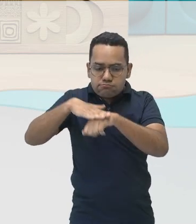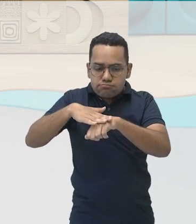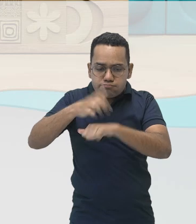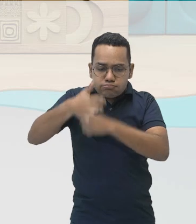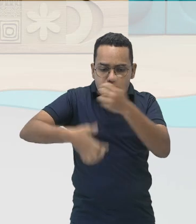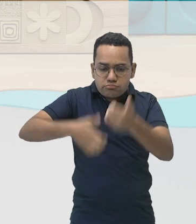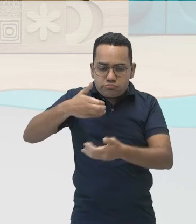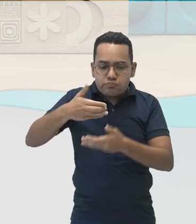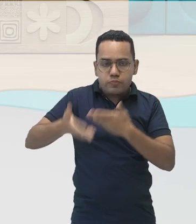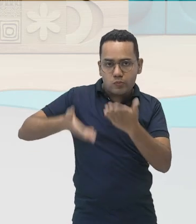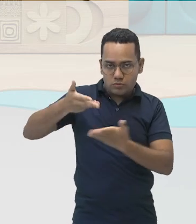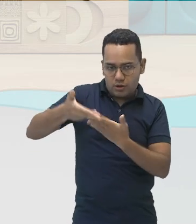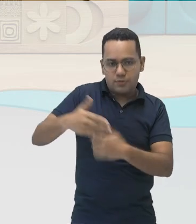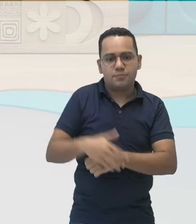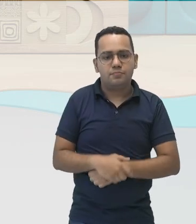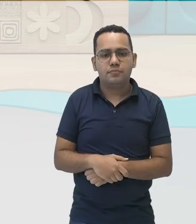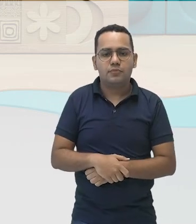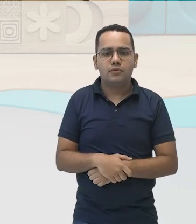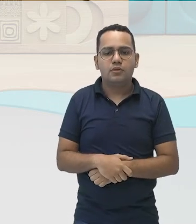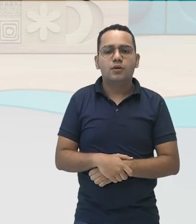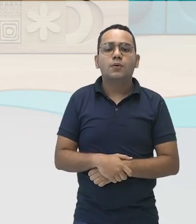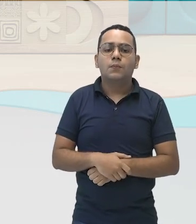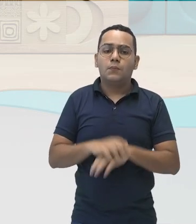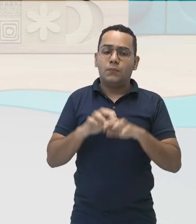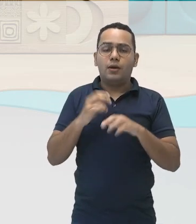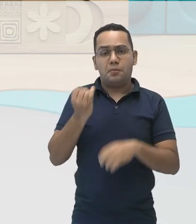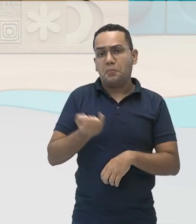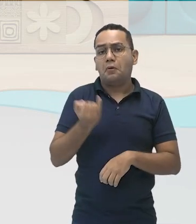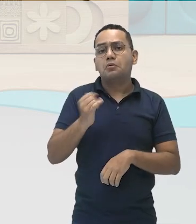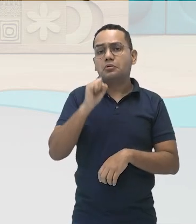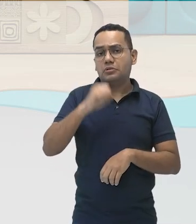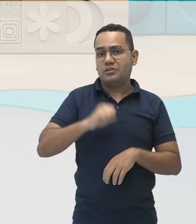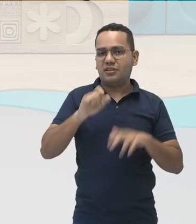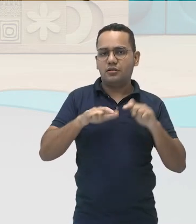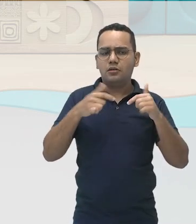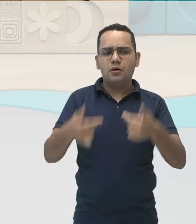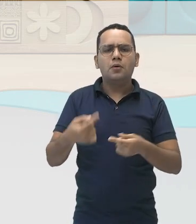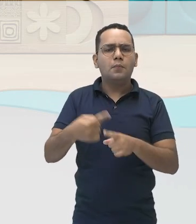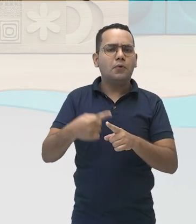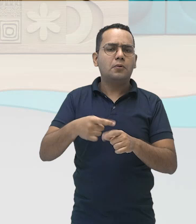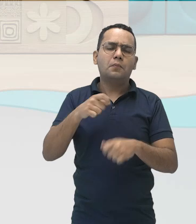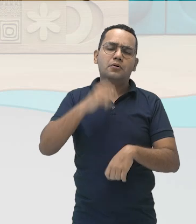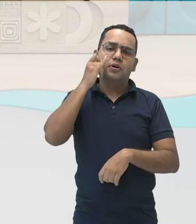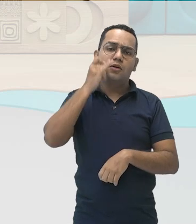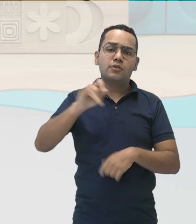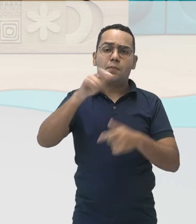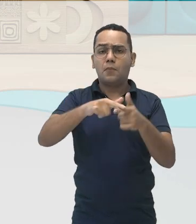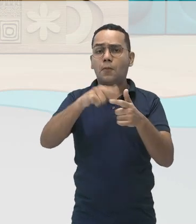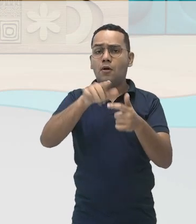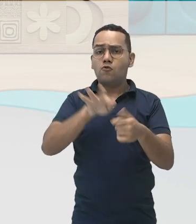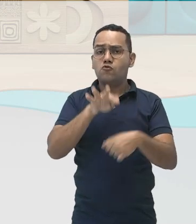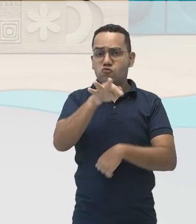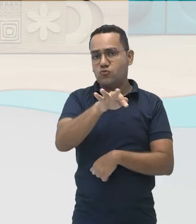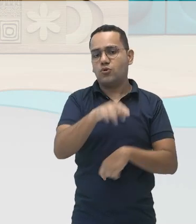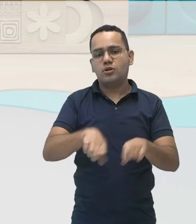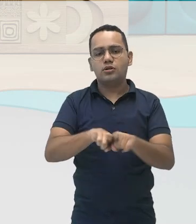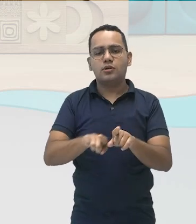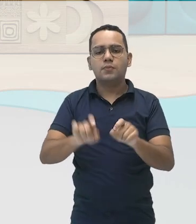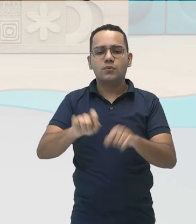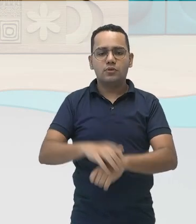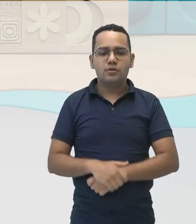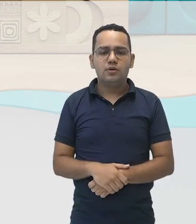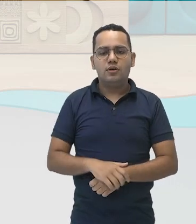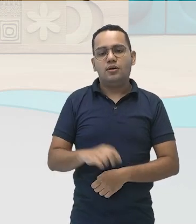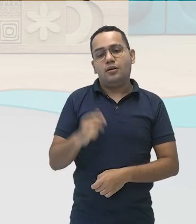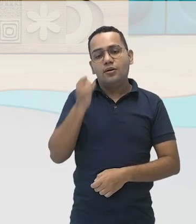essas intervenções, elas são extremamente importantes, porque elas podem evitar complicações e também, olha só, até